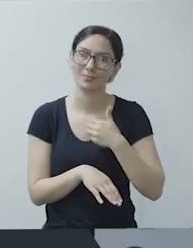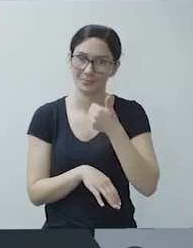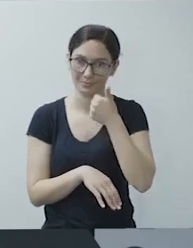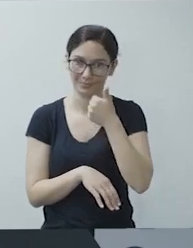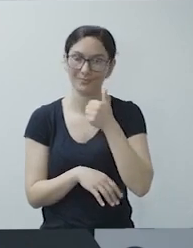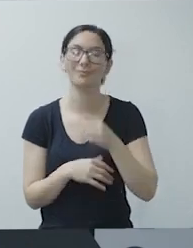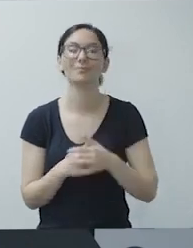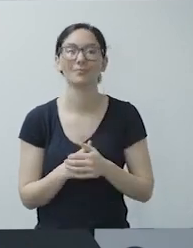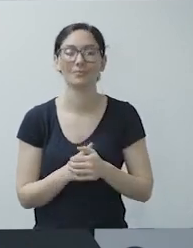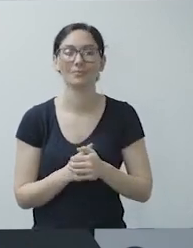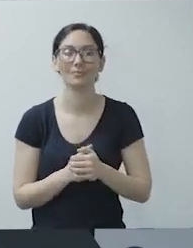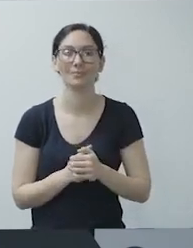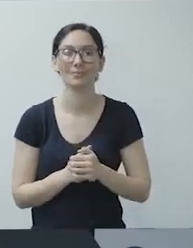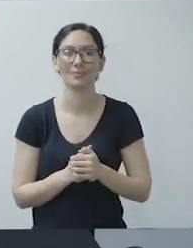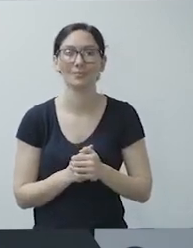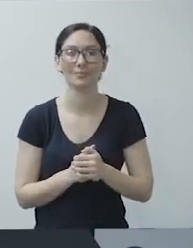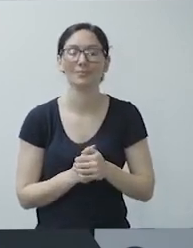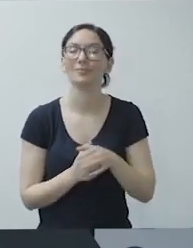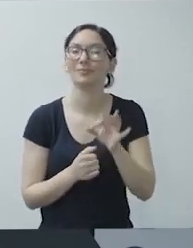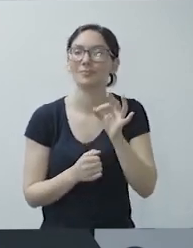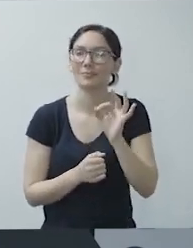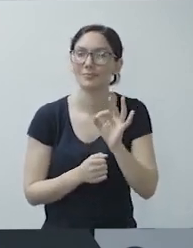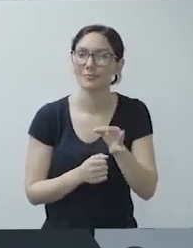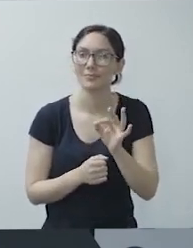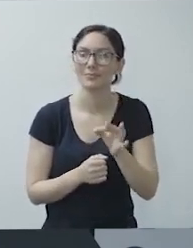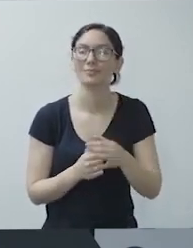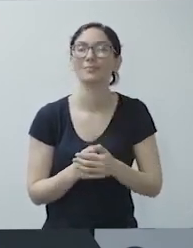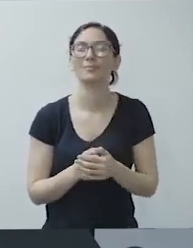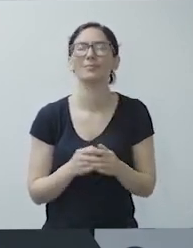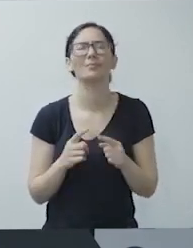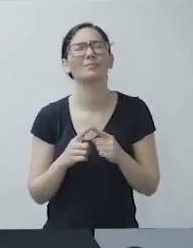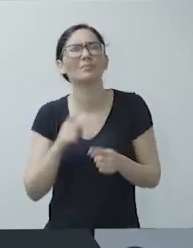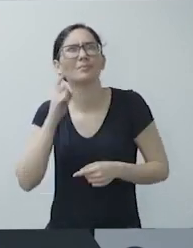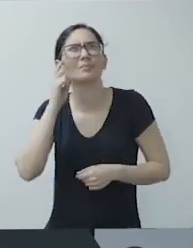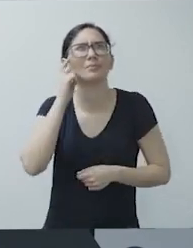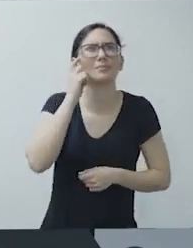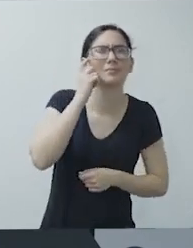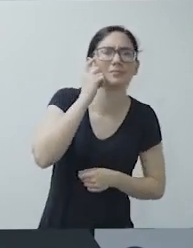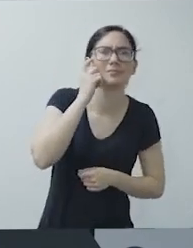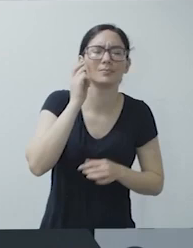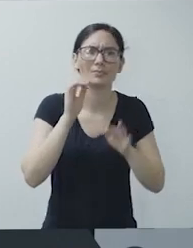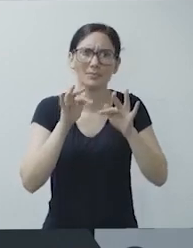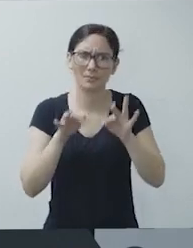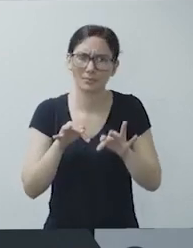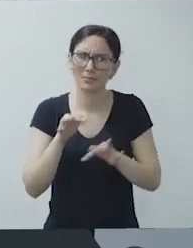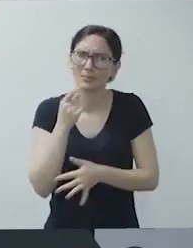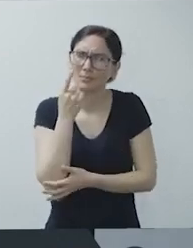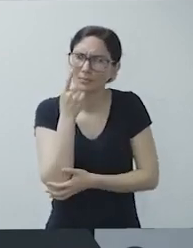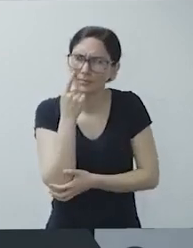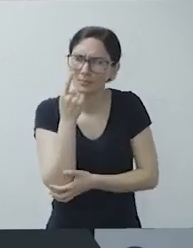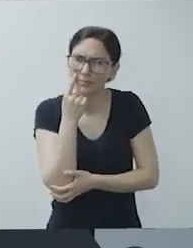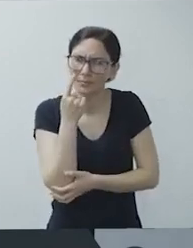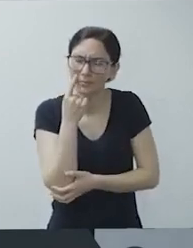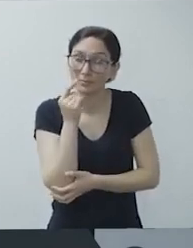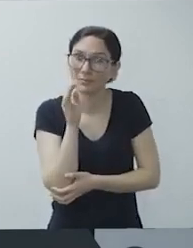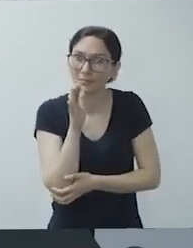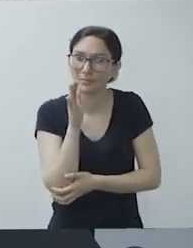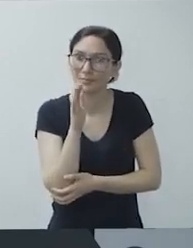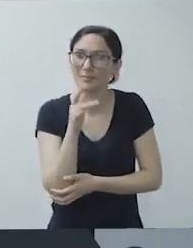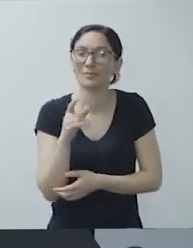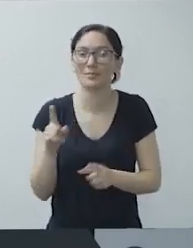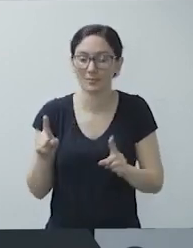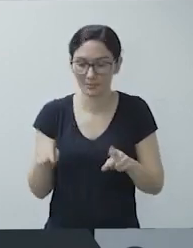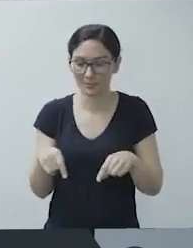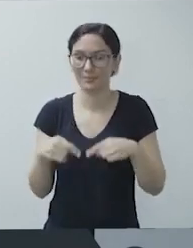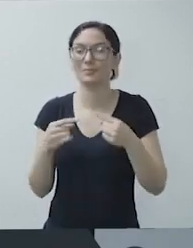árvore. Isso mesmo. Mas será que terminamos o nosso quiz? Agora eu tenho mais um desafio